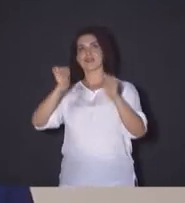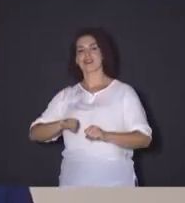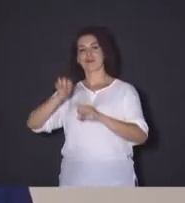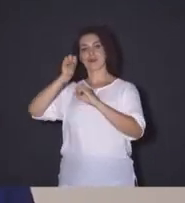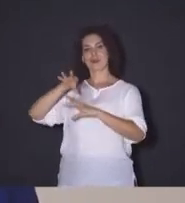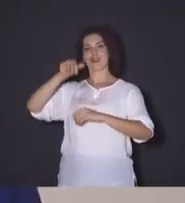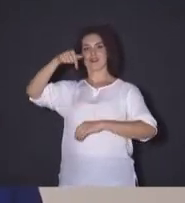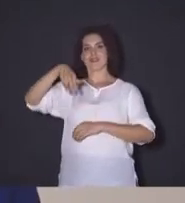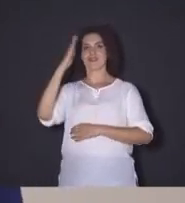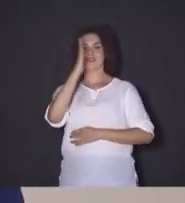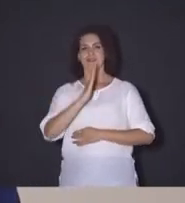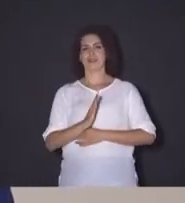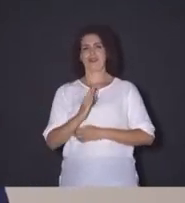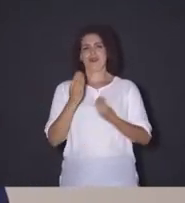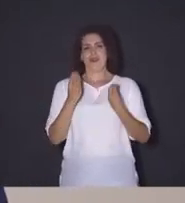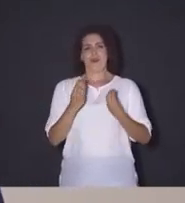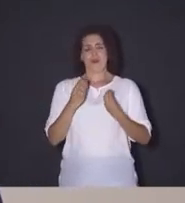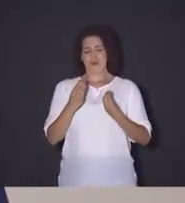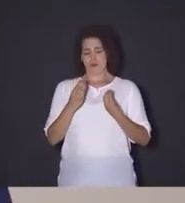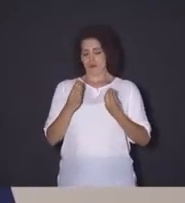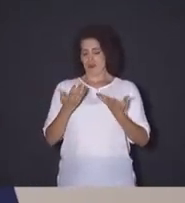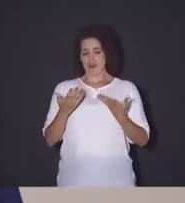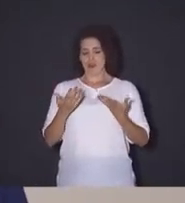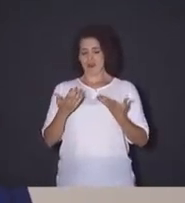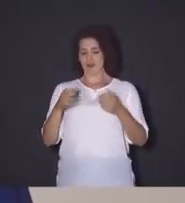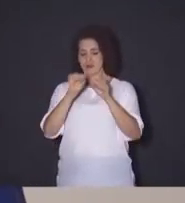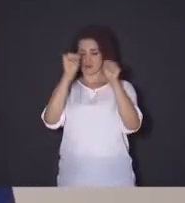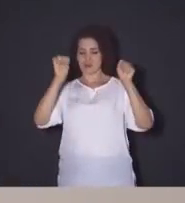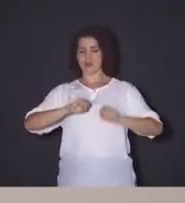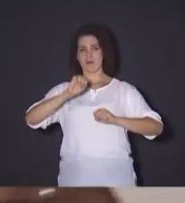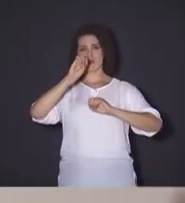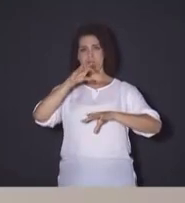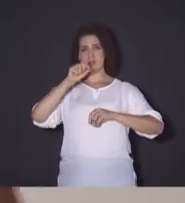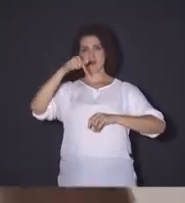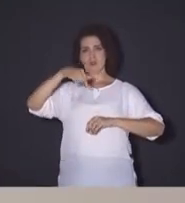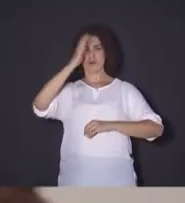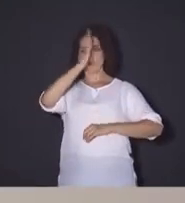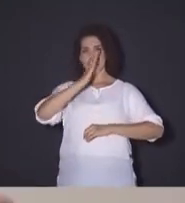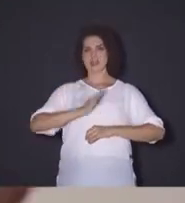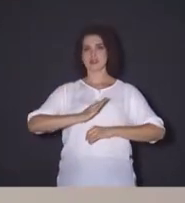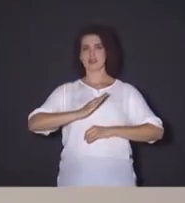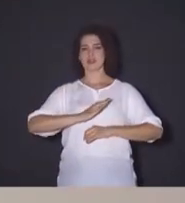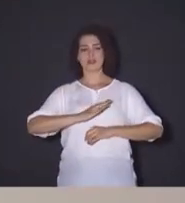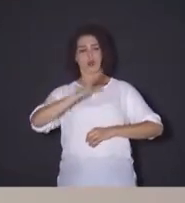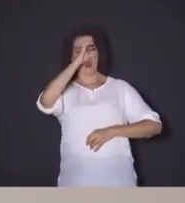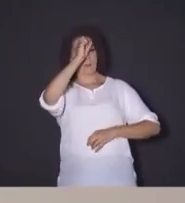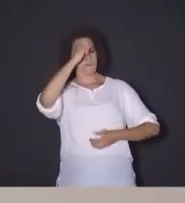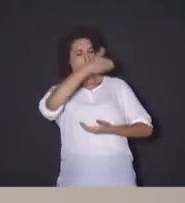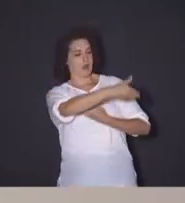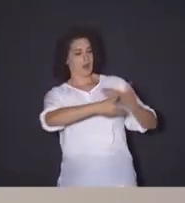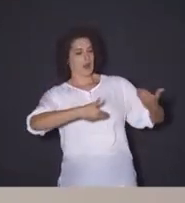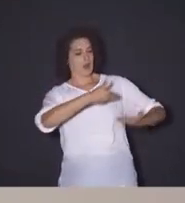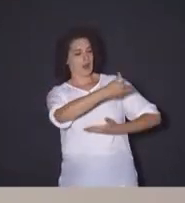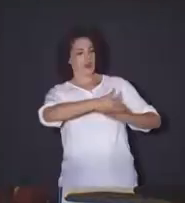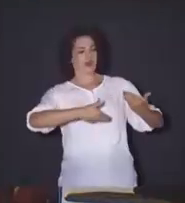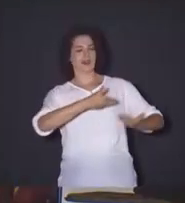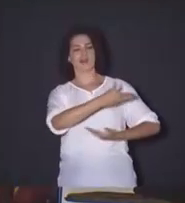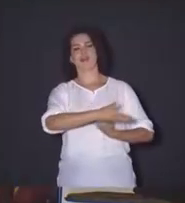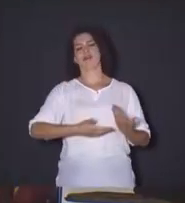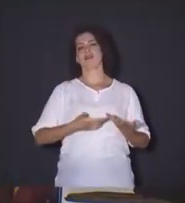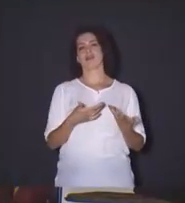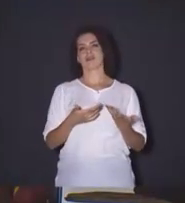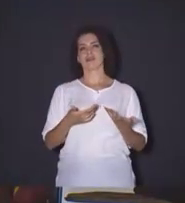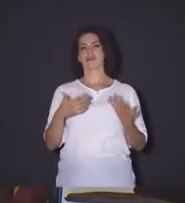brasil de ser mais humilde e aprender com esses povos que estão há tempos dando essas emissões para a gente então eu